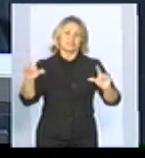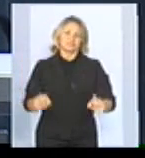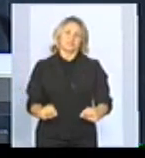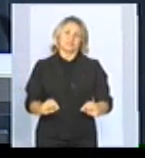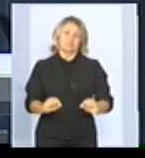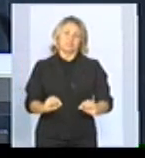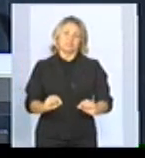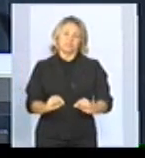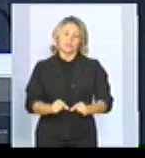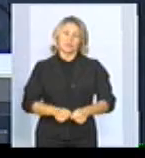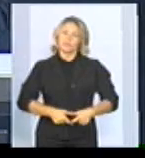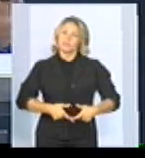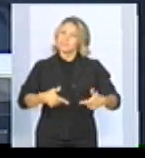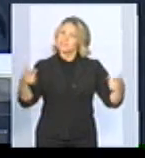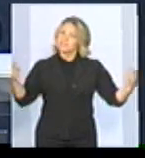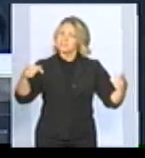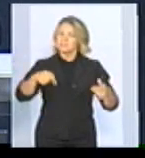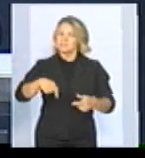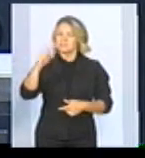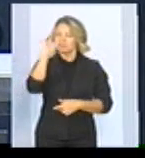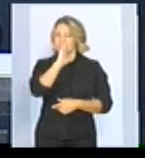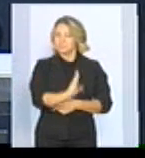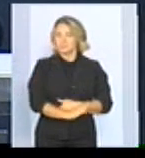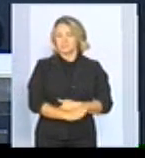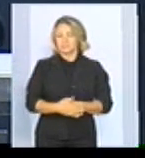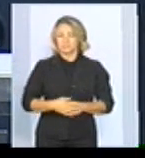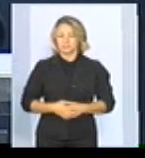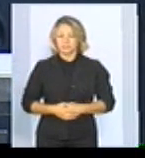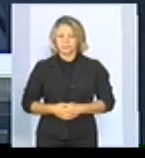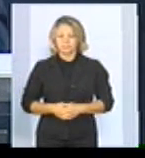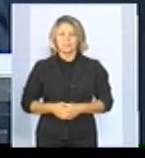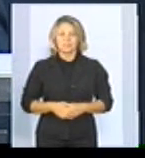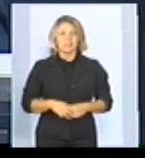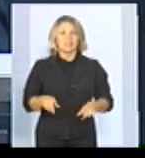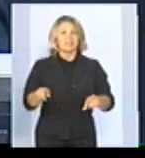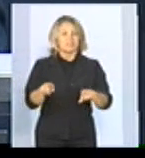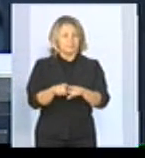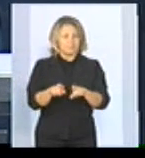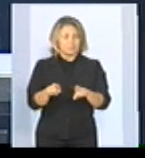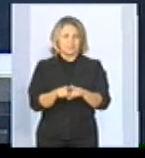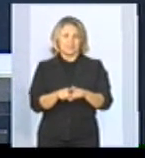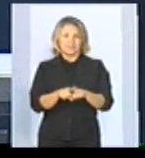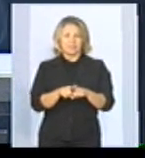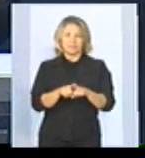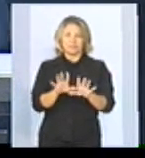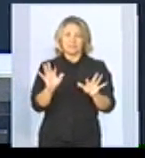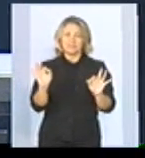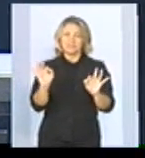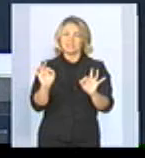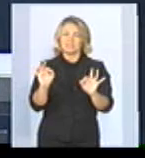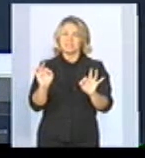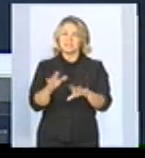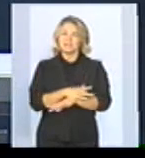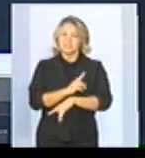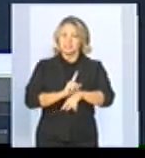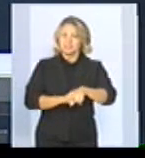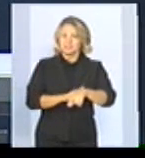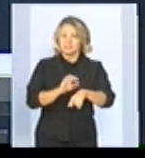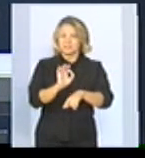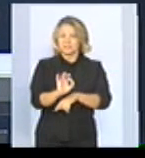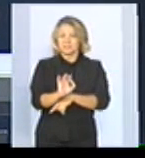de crescimento e de crescimento Virtuoso e por fim e encerrando dentro do tempo que me foi